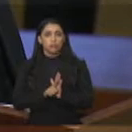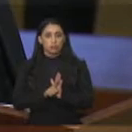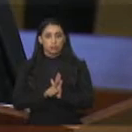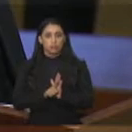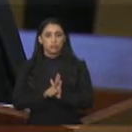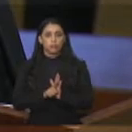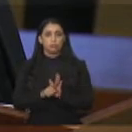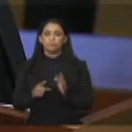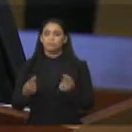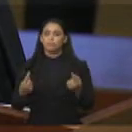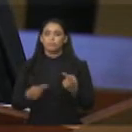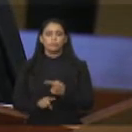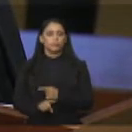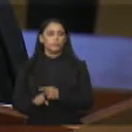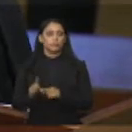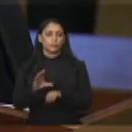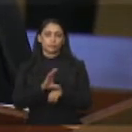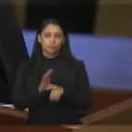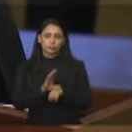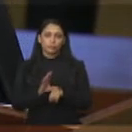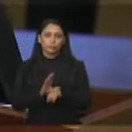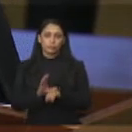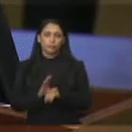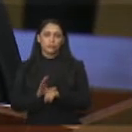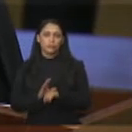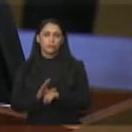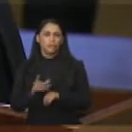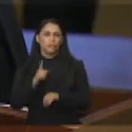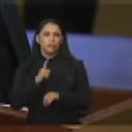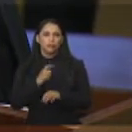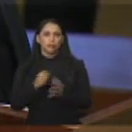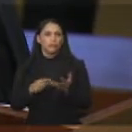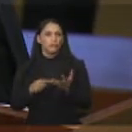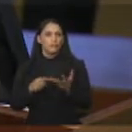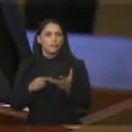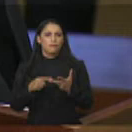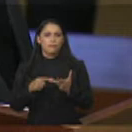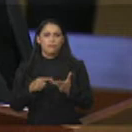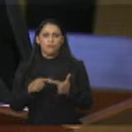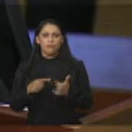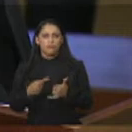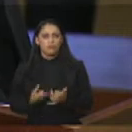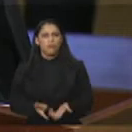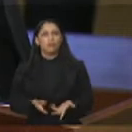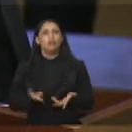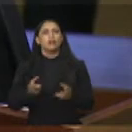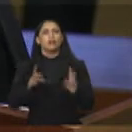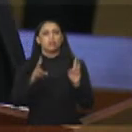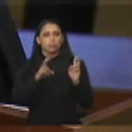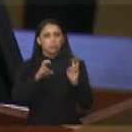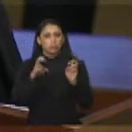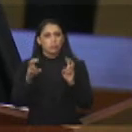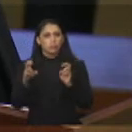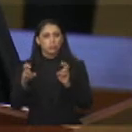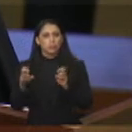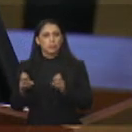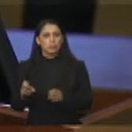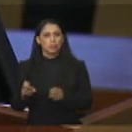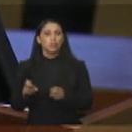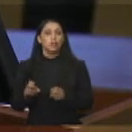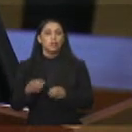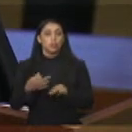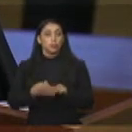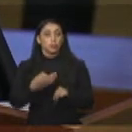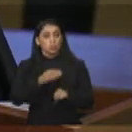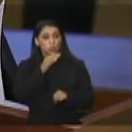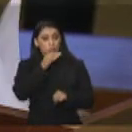infraconstitucional. A esse respeito, são ricas as considerações feitas pelo eminente ministro Celso de